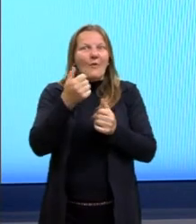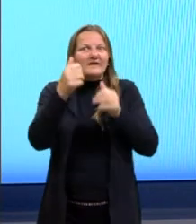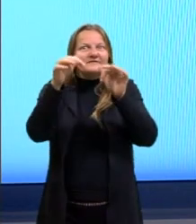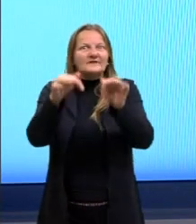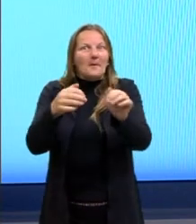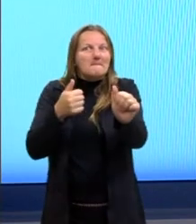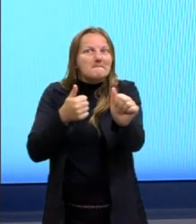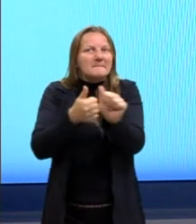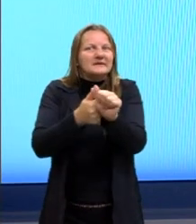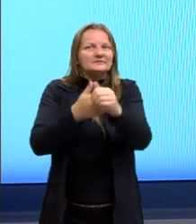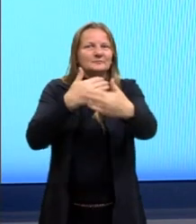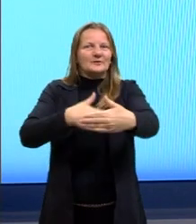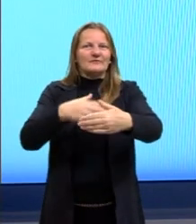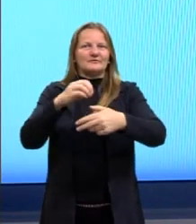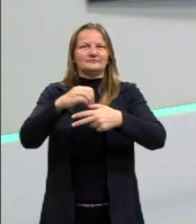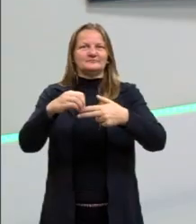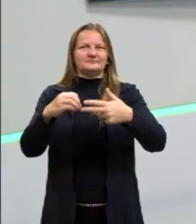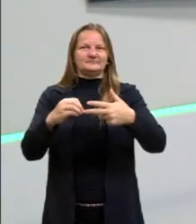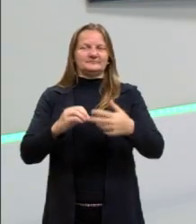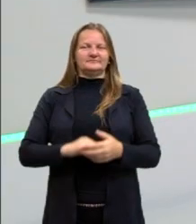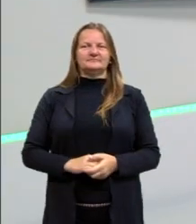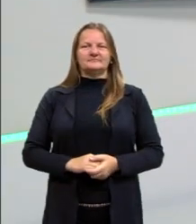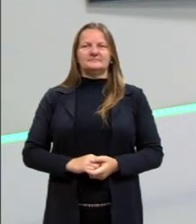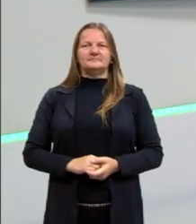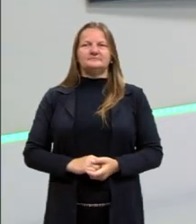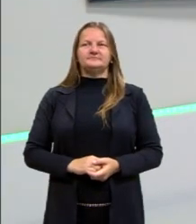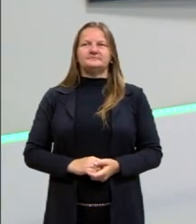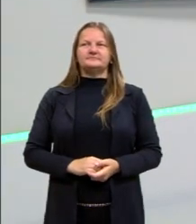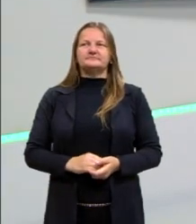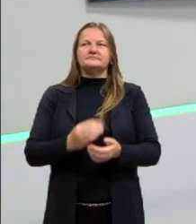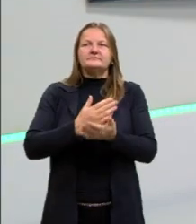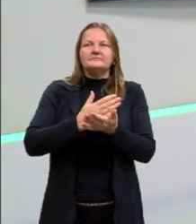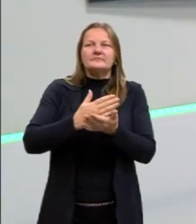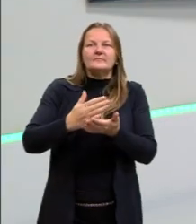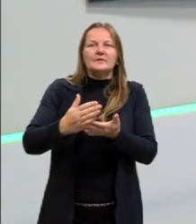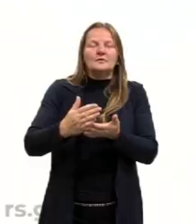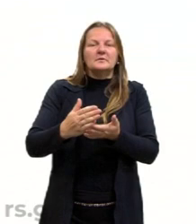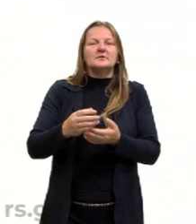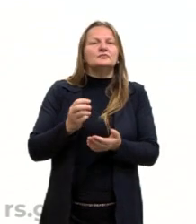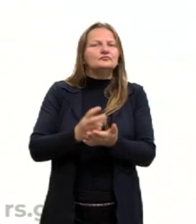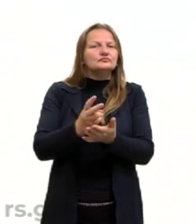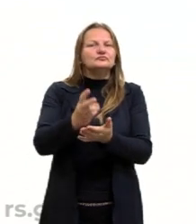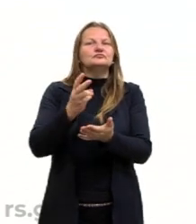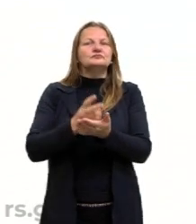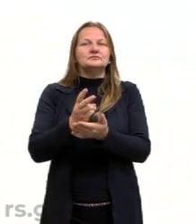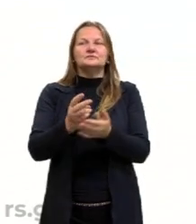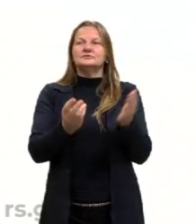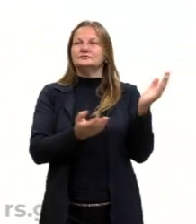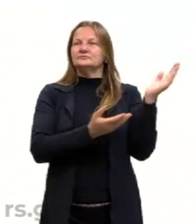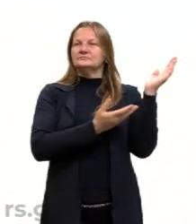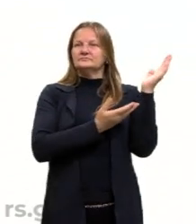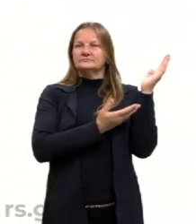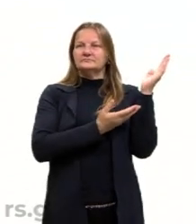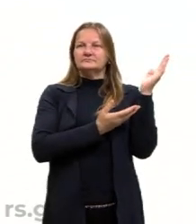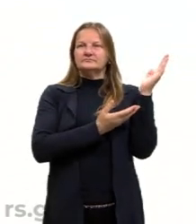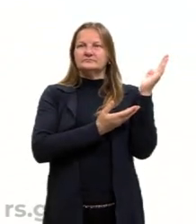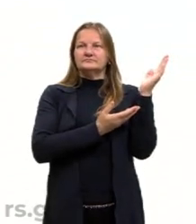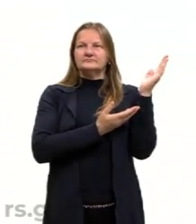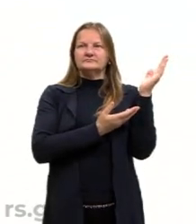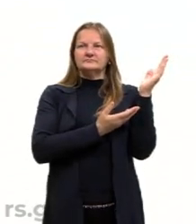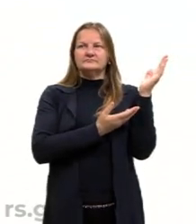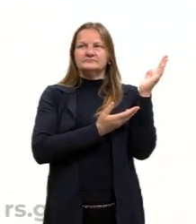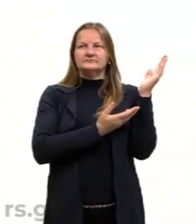de estudos para o Enem Eu começo como sempre né fazendo aí um questionamento